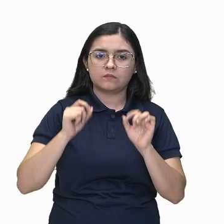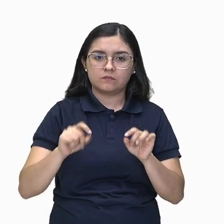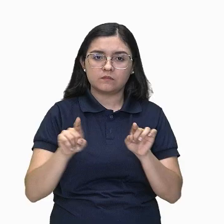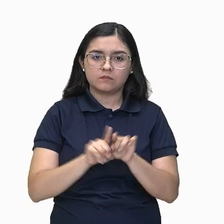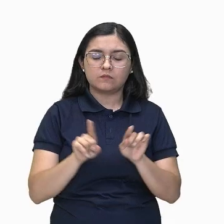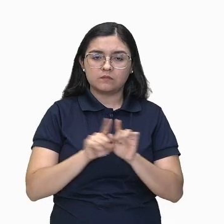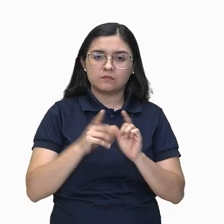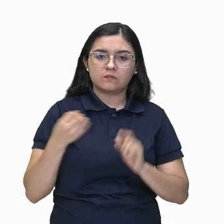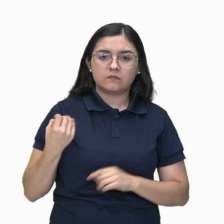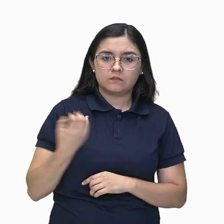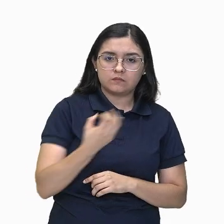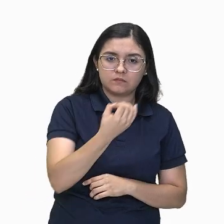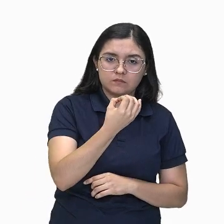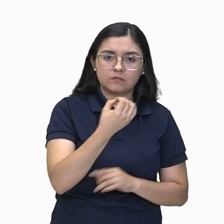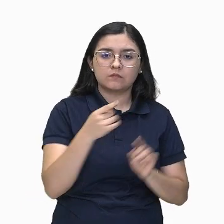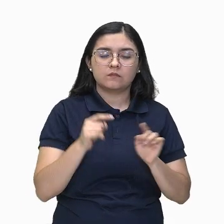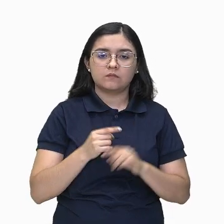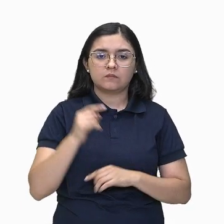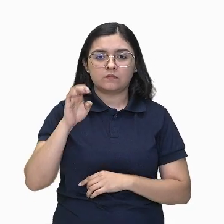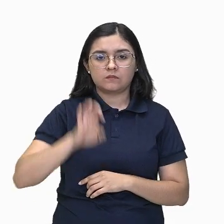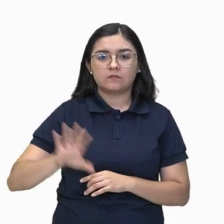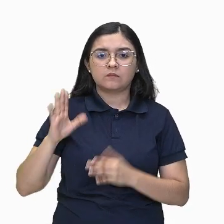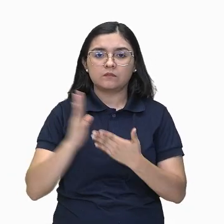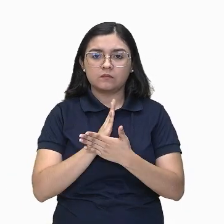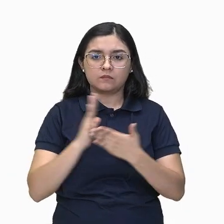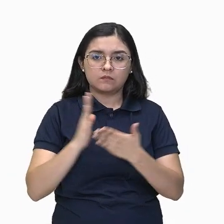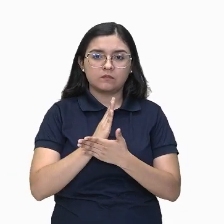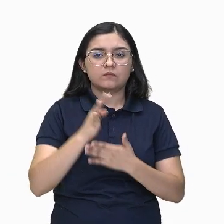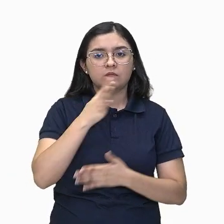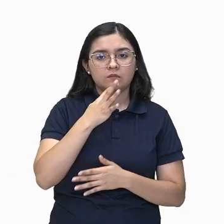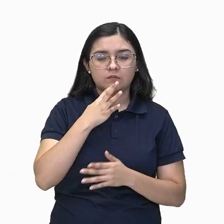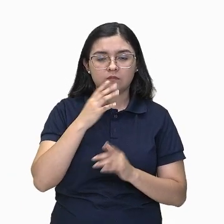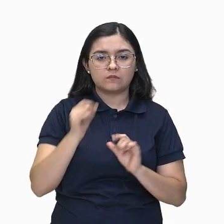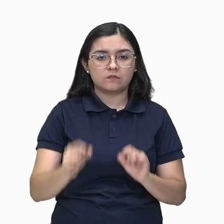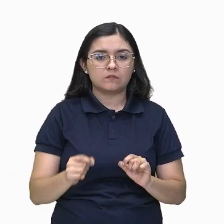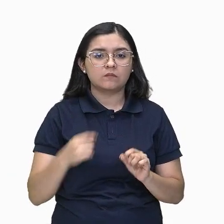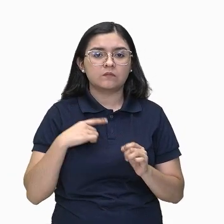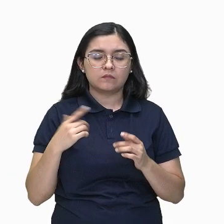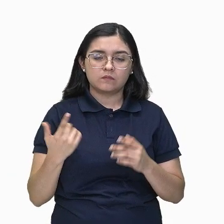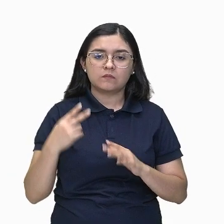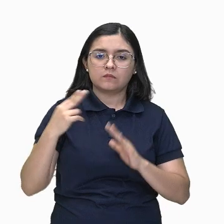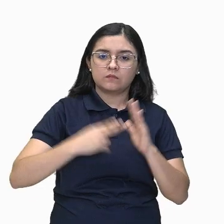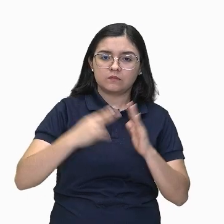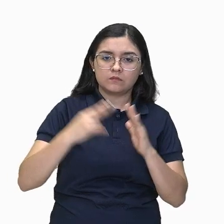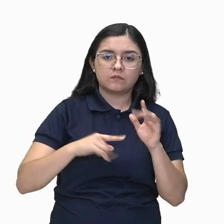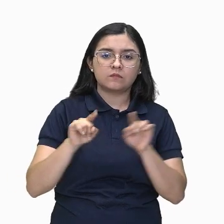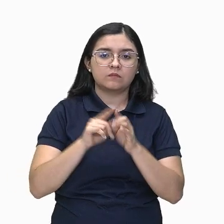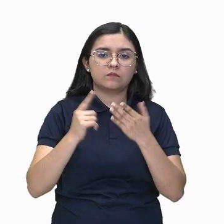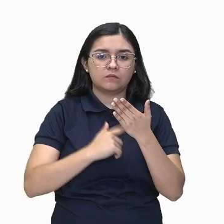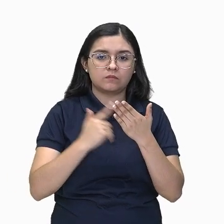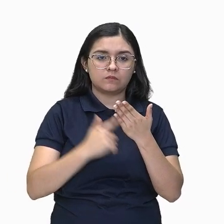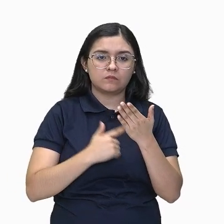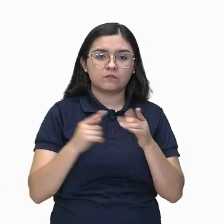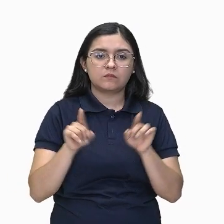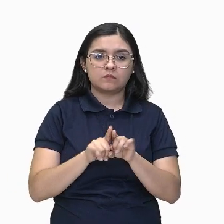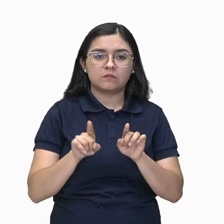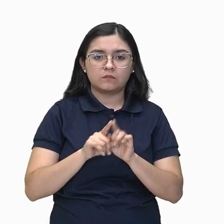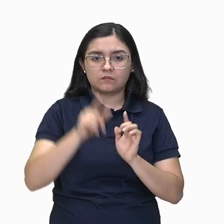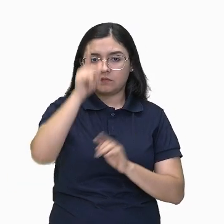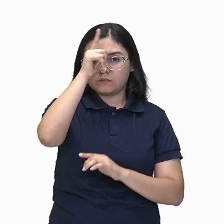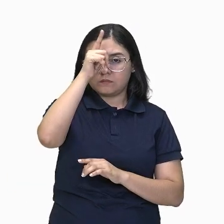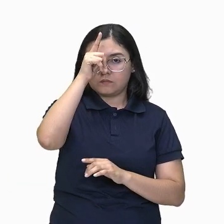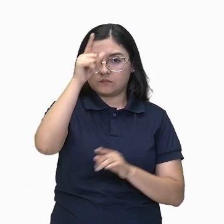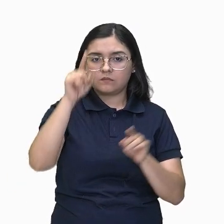eles viajaram para a Europa, alguns deles conheceram de perto essas leituras, né? Então, Goethe na Alemanha, Lord